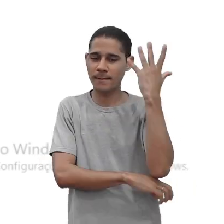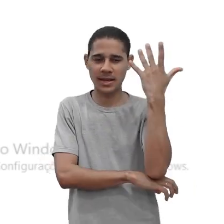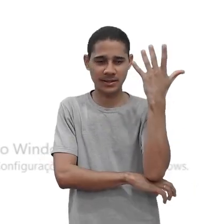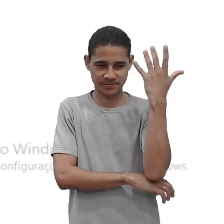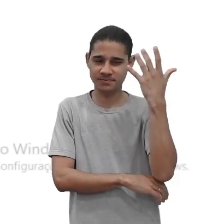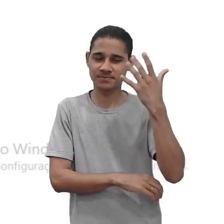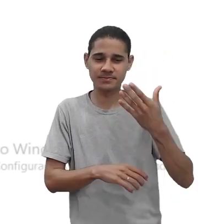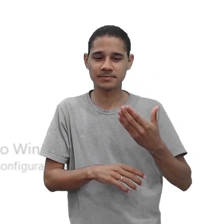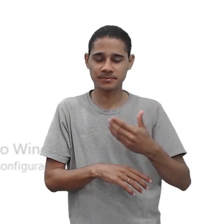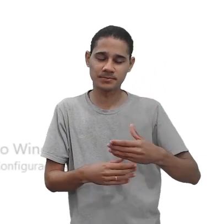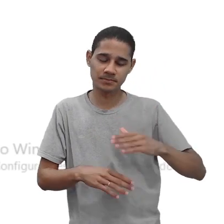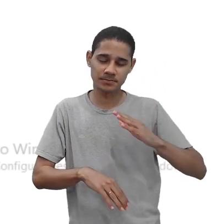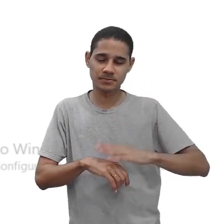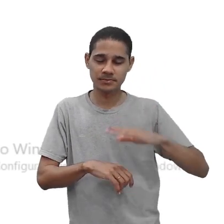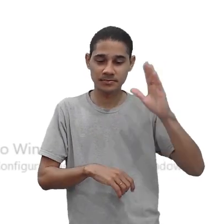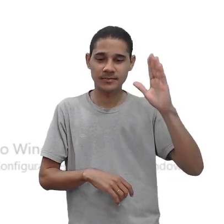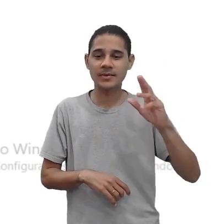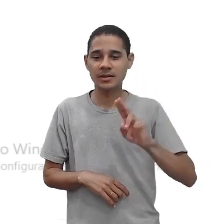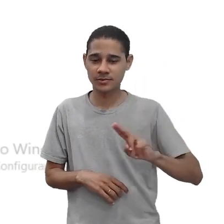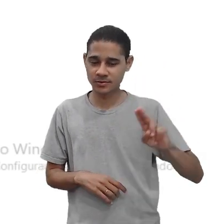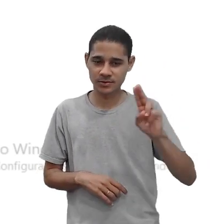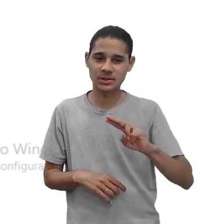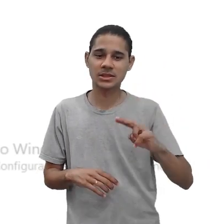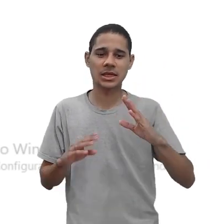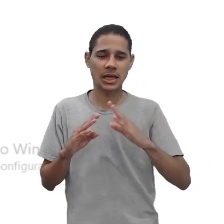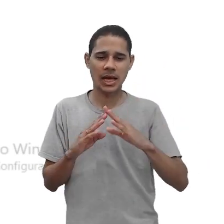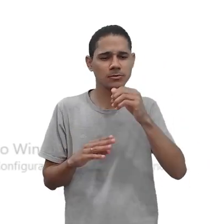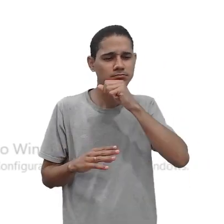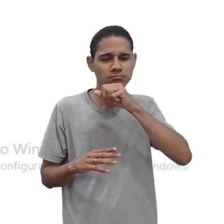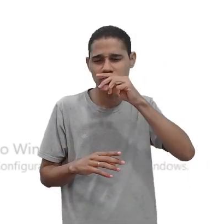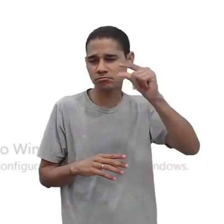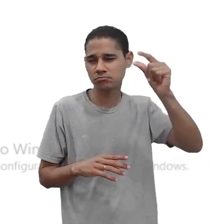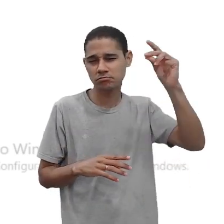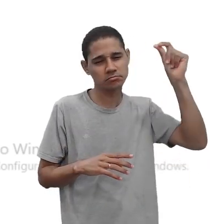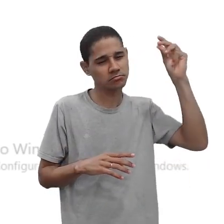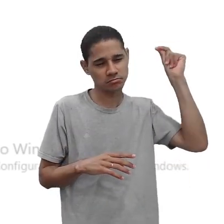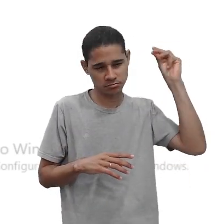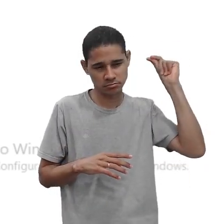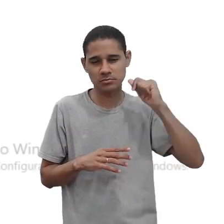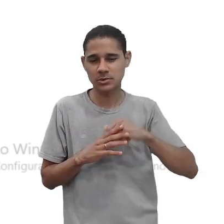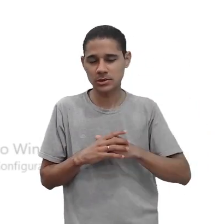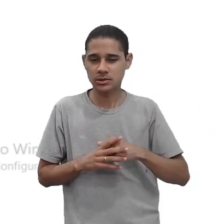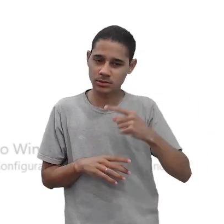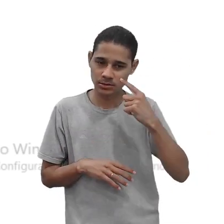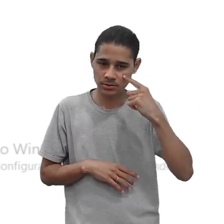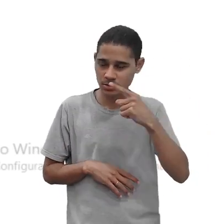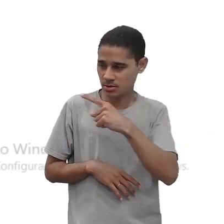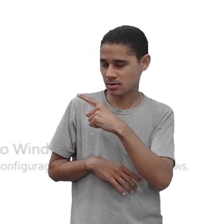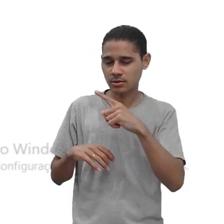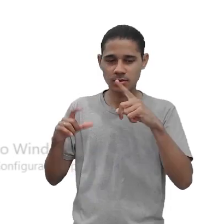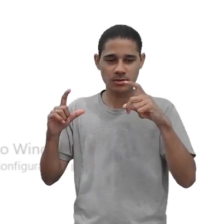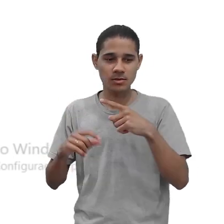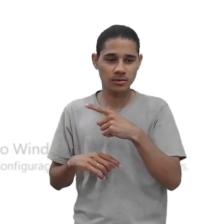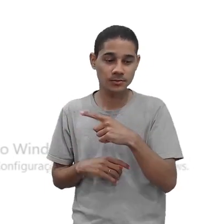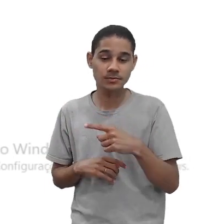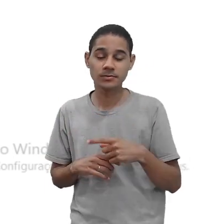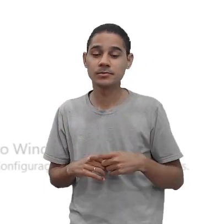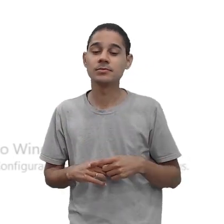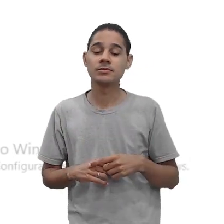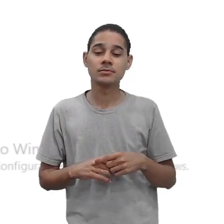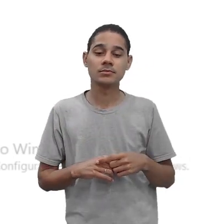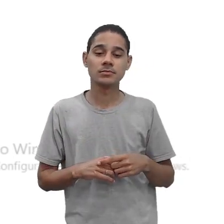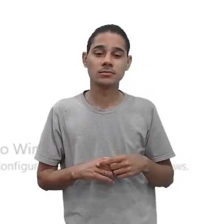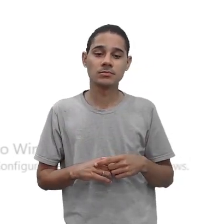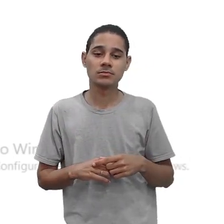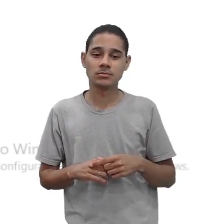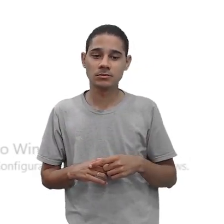muito isso e a gente vê muito isso em casas mais antigas, né? Como a gente está vendo aí nesse tipo de paginação, onde tem